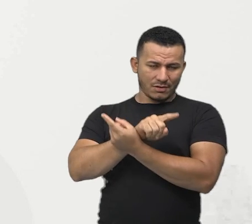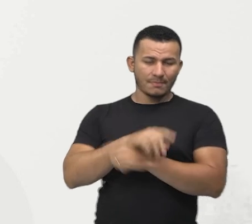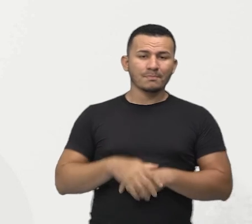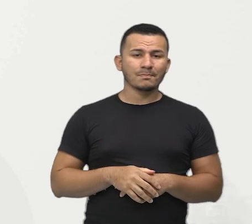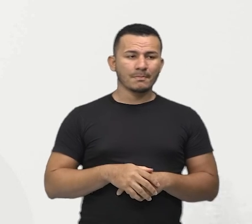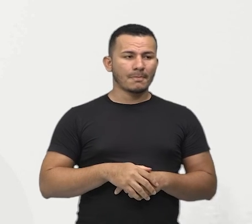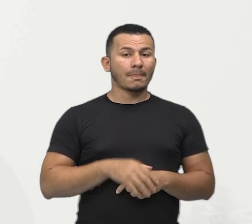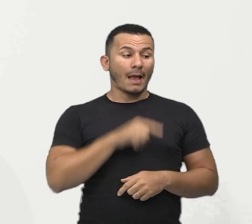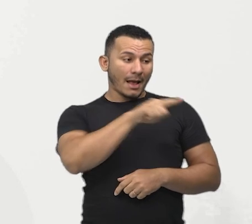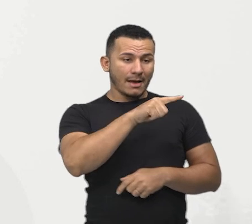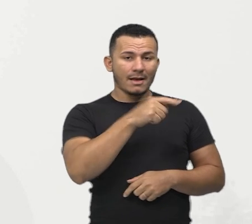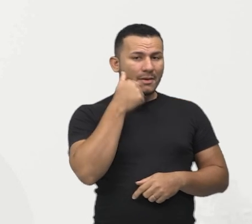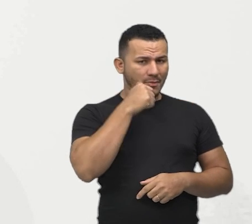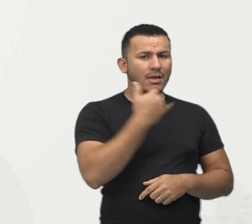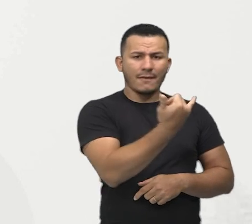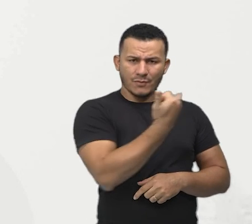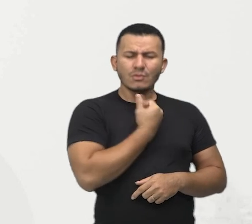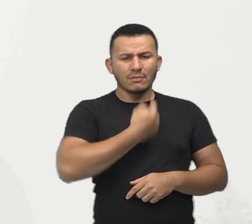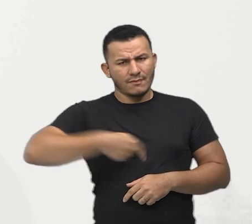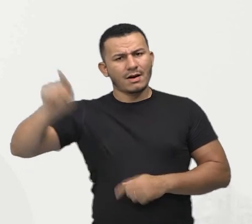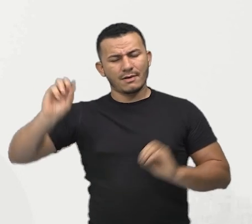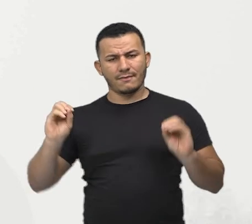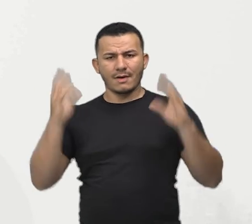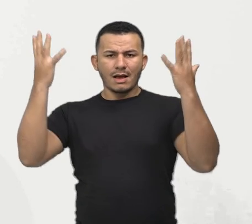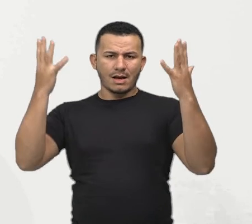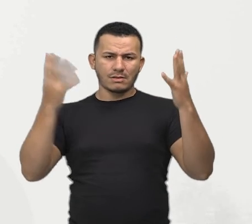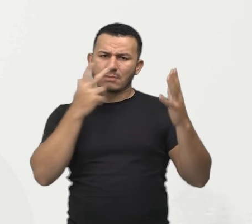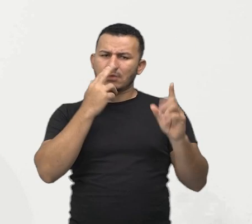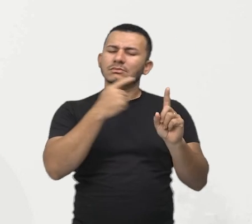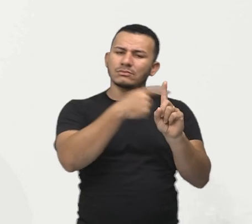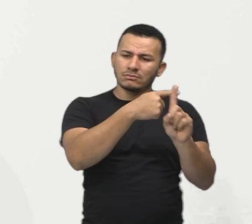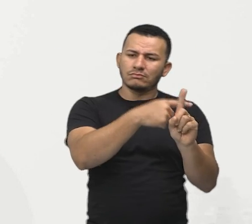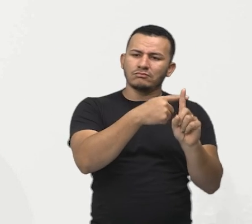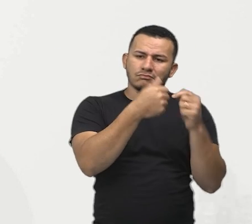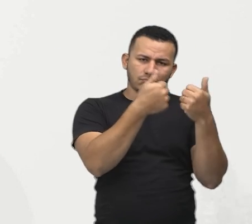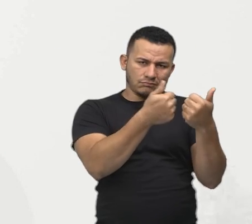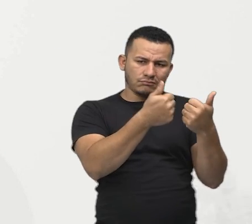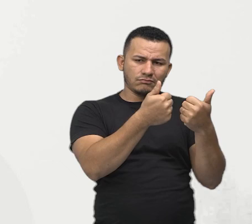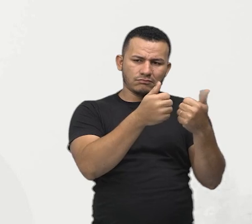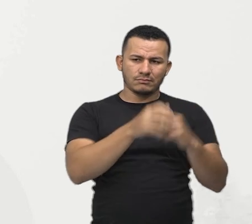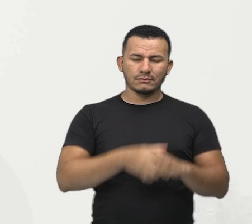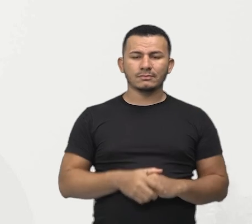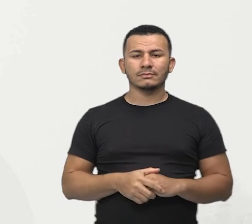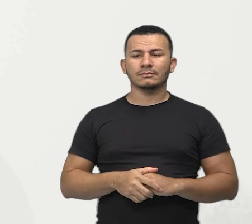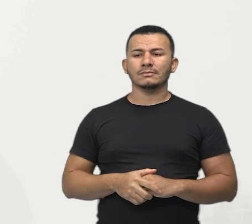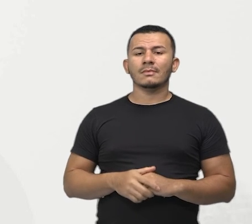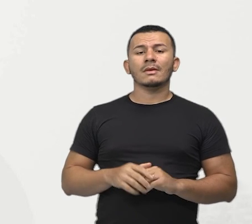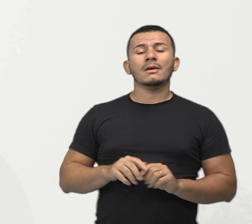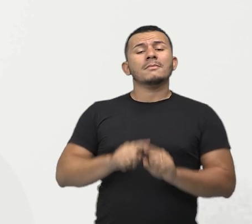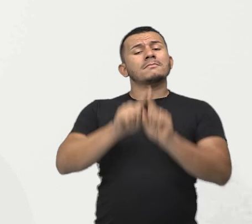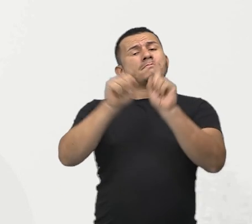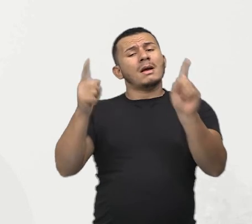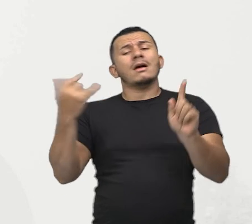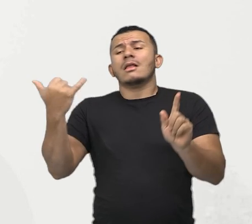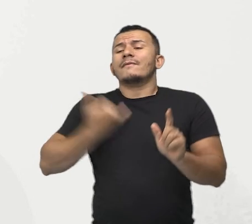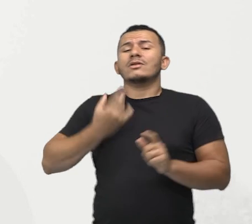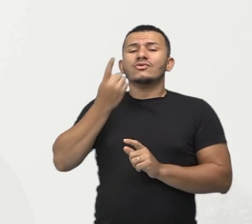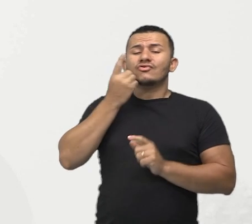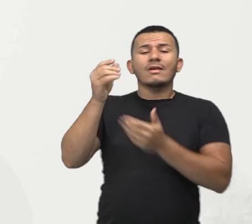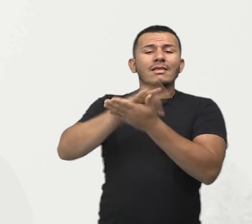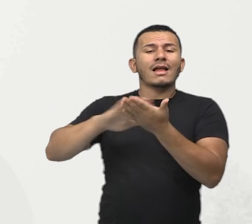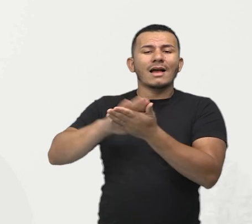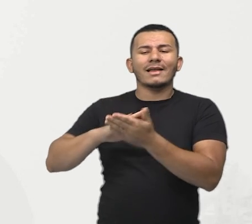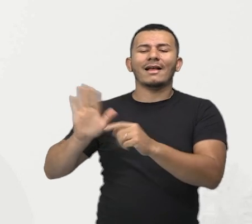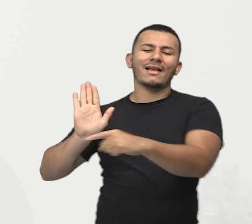tem Maria disse que irá à festa, uma ideia positiva, ok? Porém, não